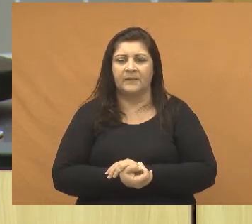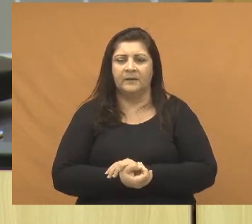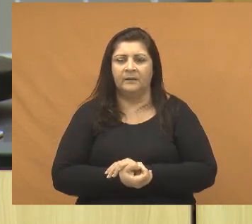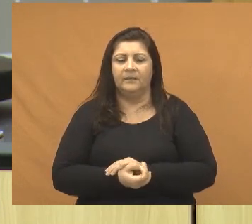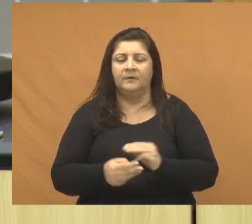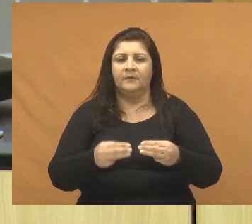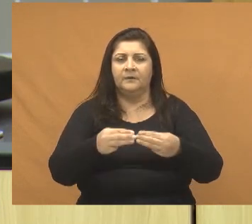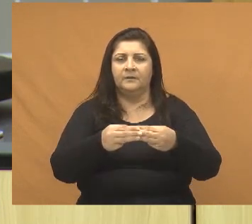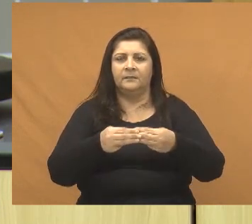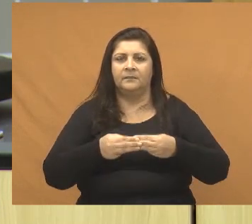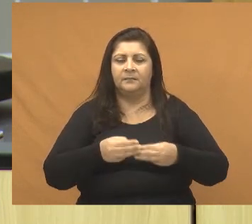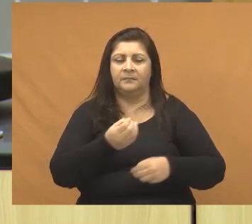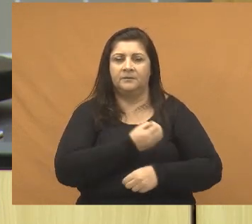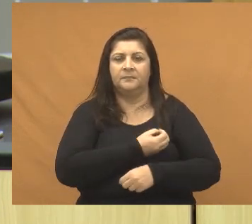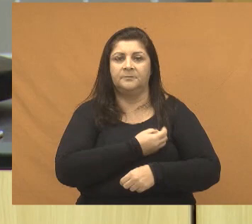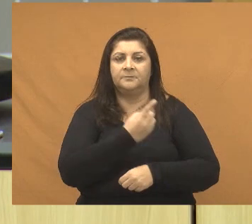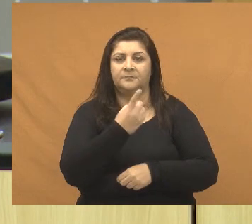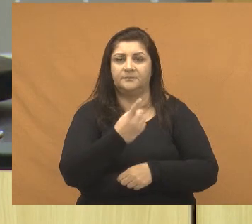Moção número